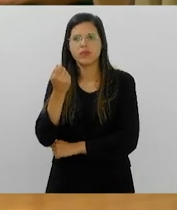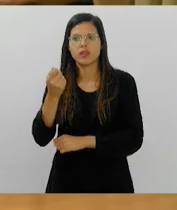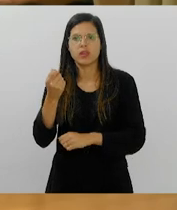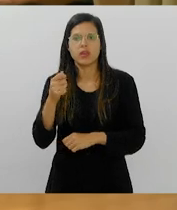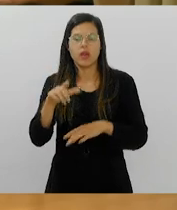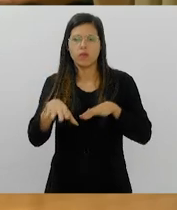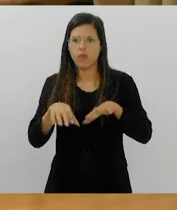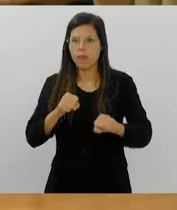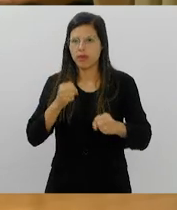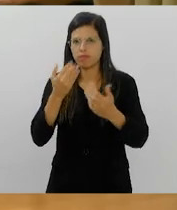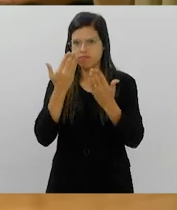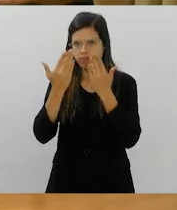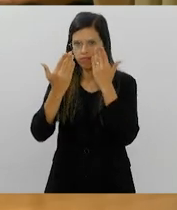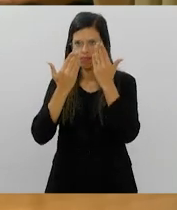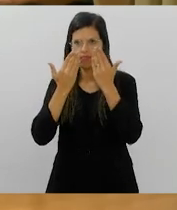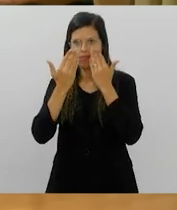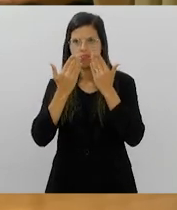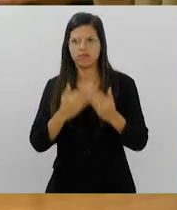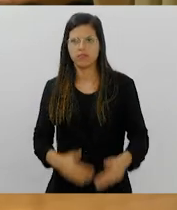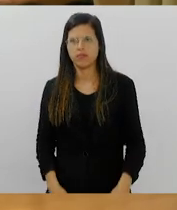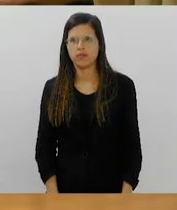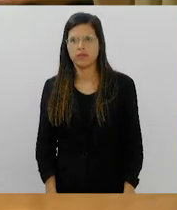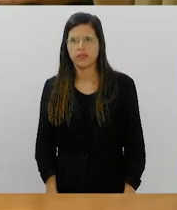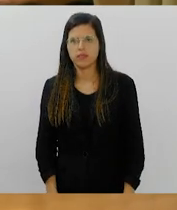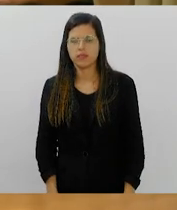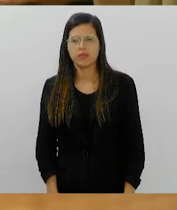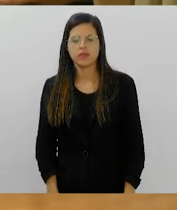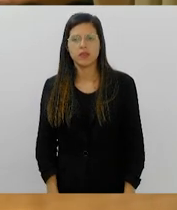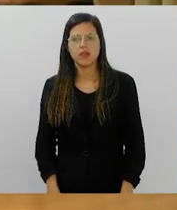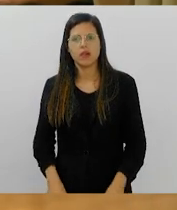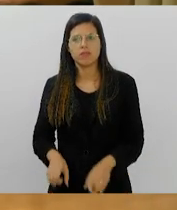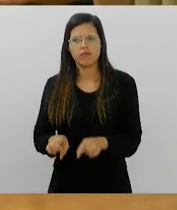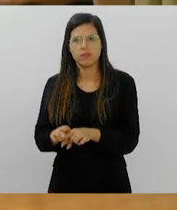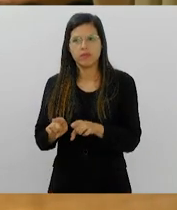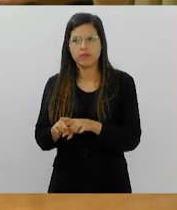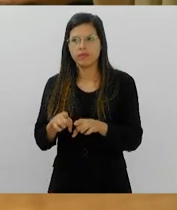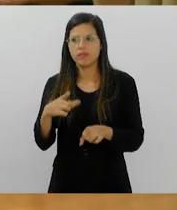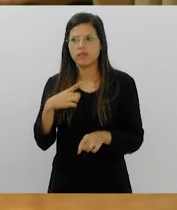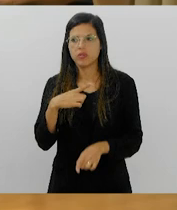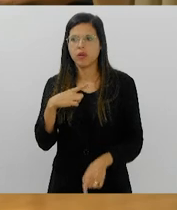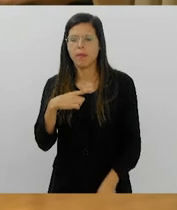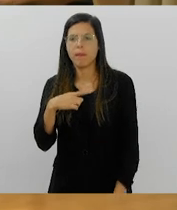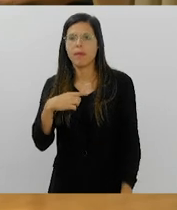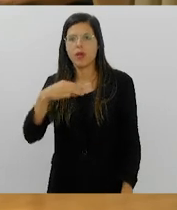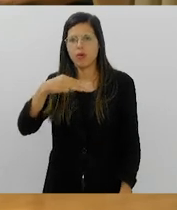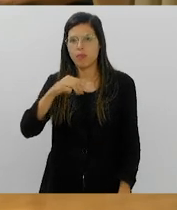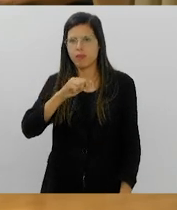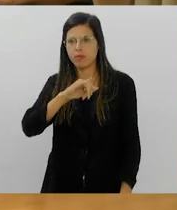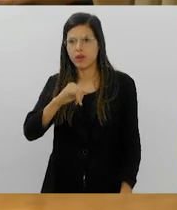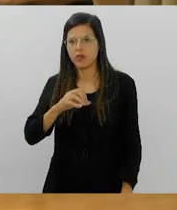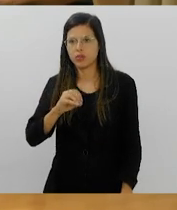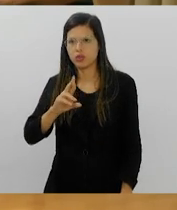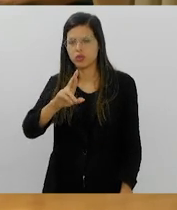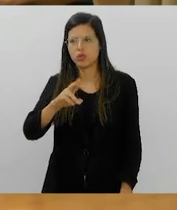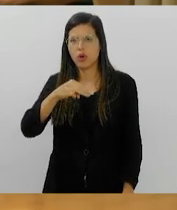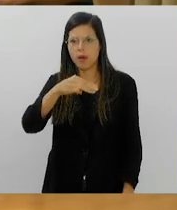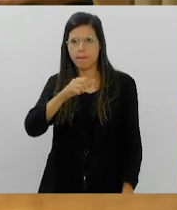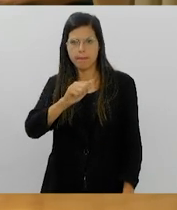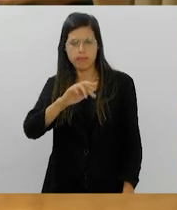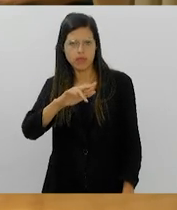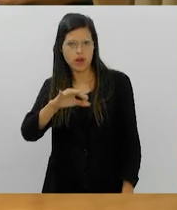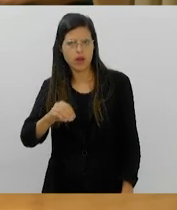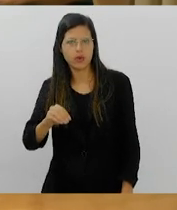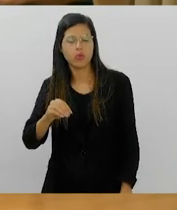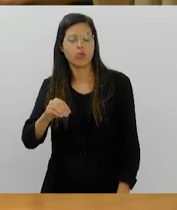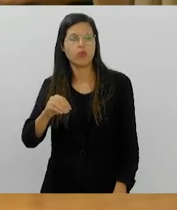Psicologia. Do outro lado, nós temos o Major Mário Trade Rosner da Mota, Major